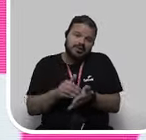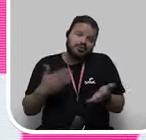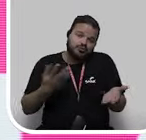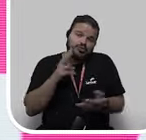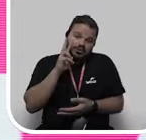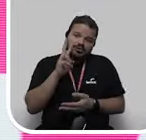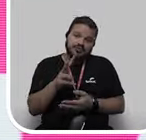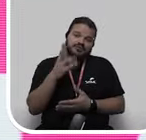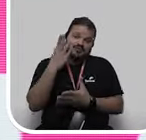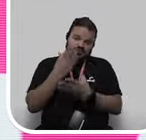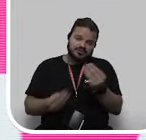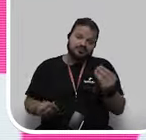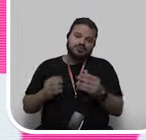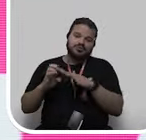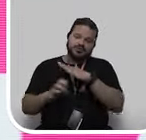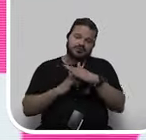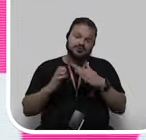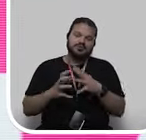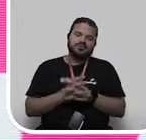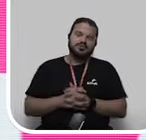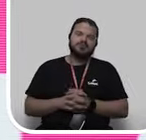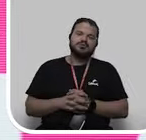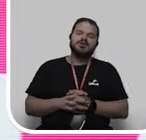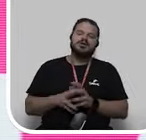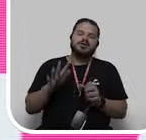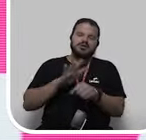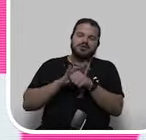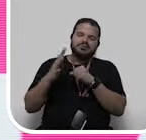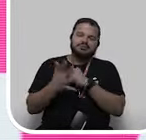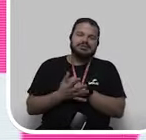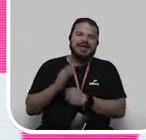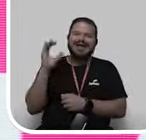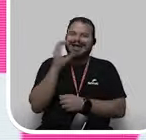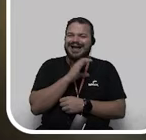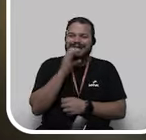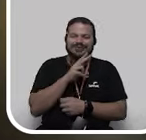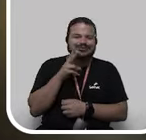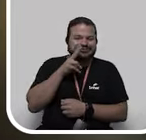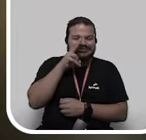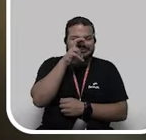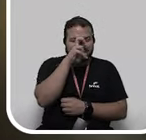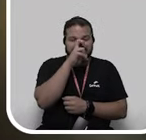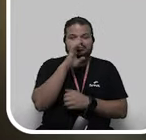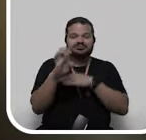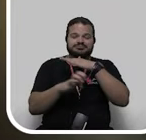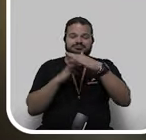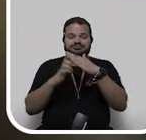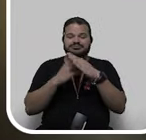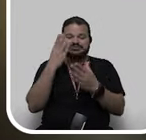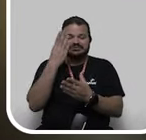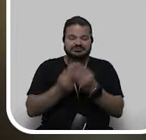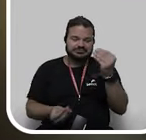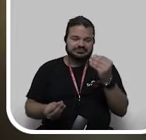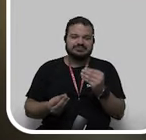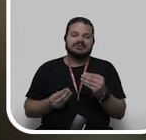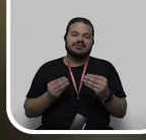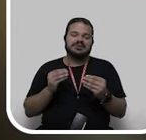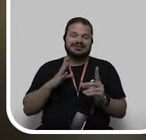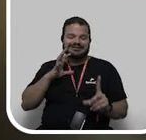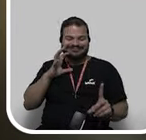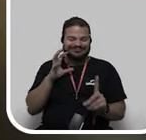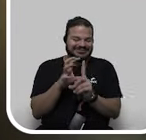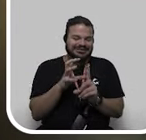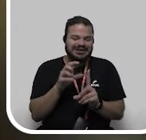A gente ainda vê, exato. A gente viu na pandemia de forma muito aguda, né? Muita empresa sofreu ataque cibernético e isso tem um impacto direto